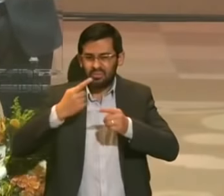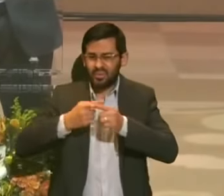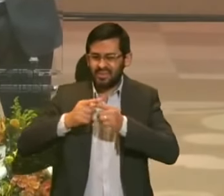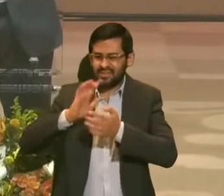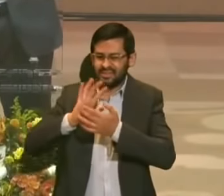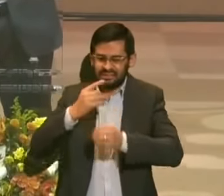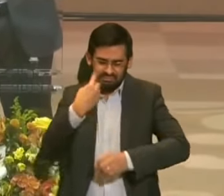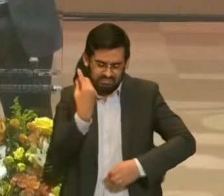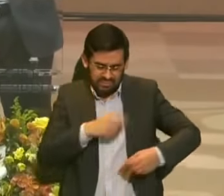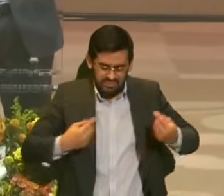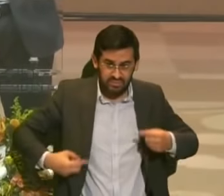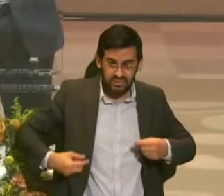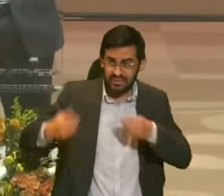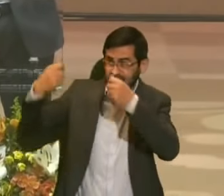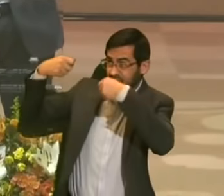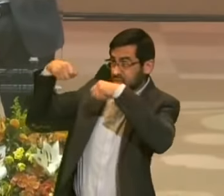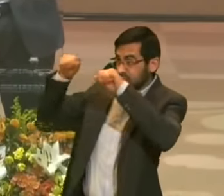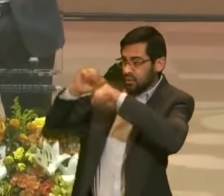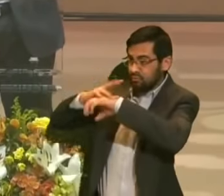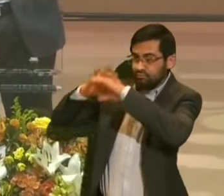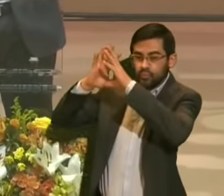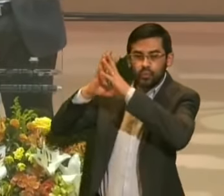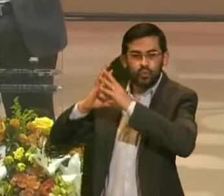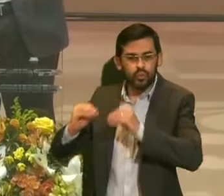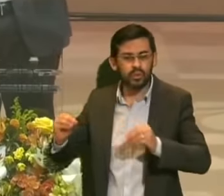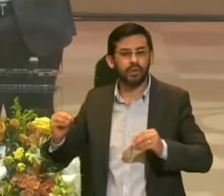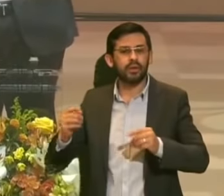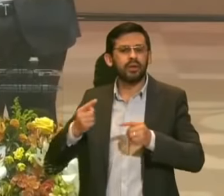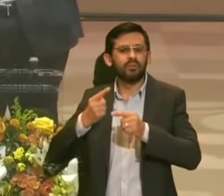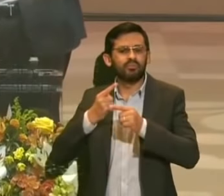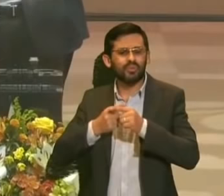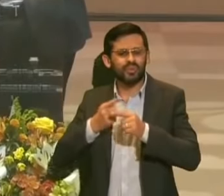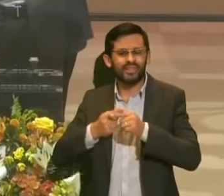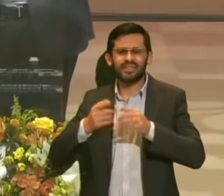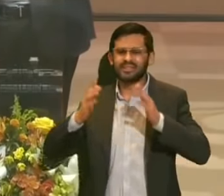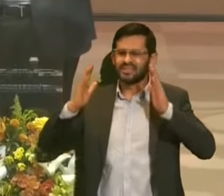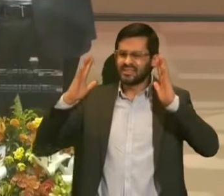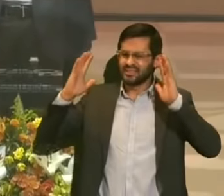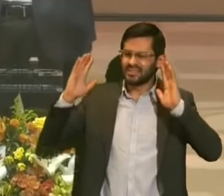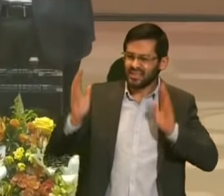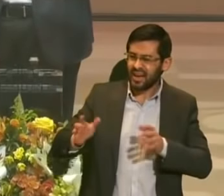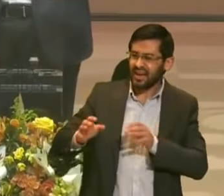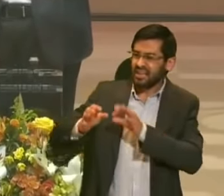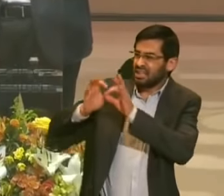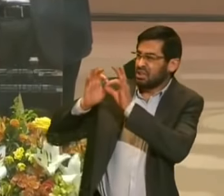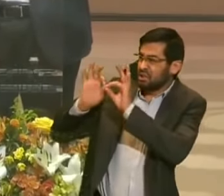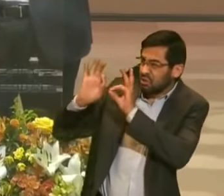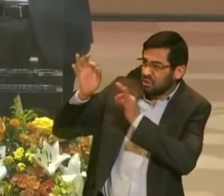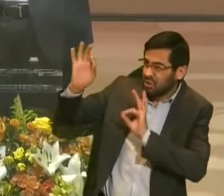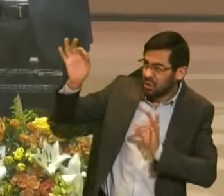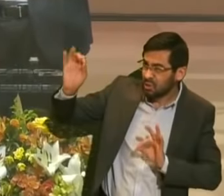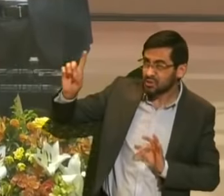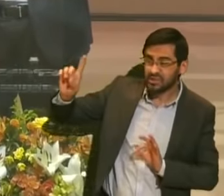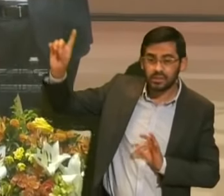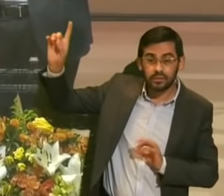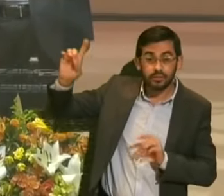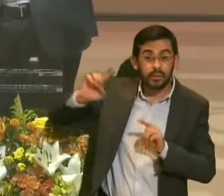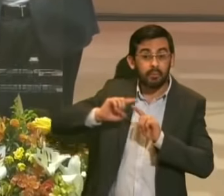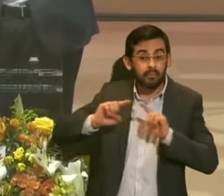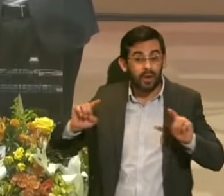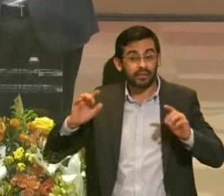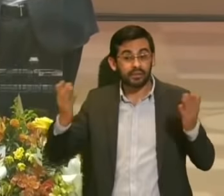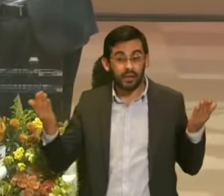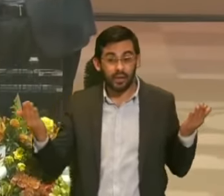chagas fostes sarados, porque estáveis desgarrados como ovelhas, agora, porém,